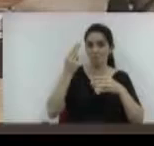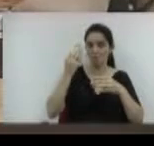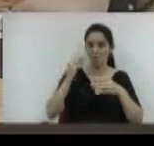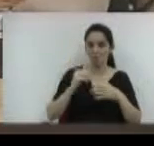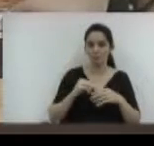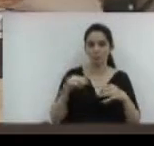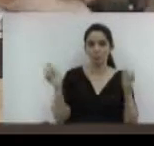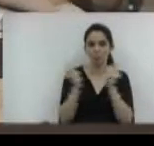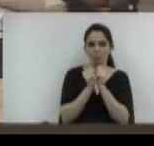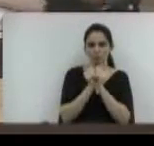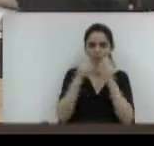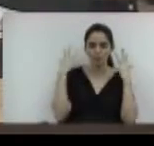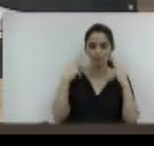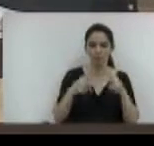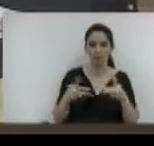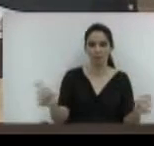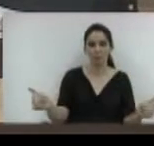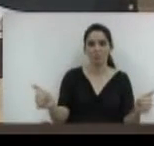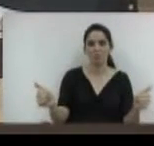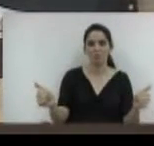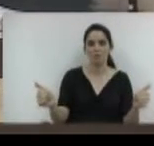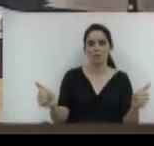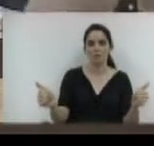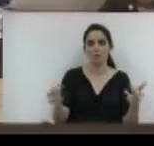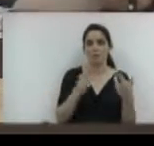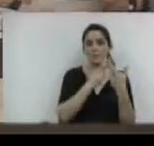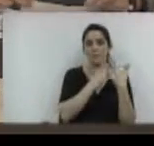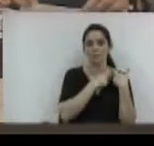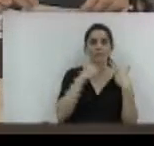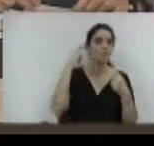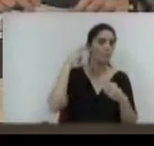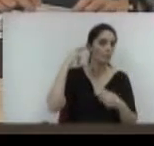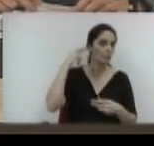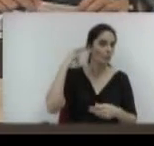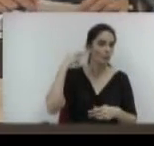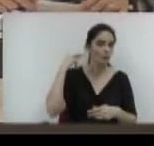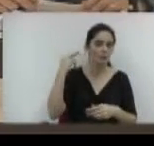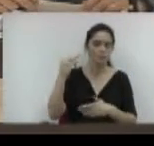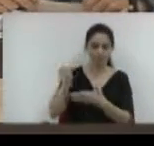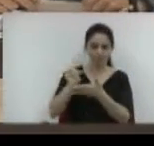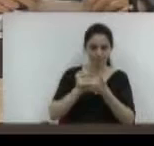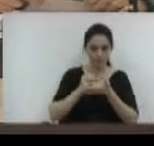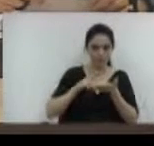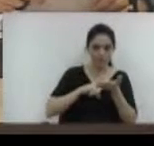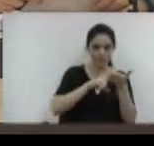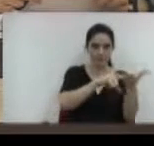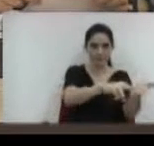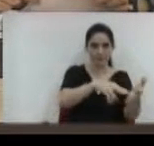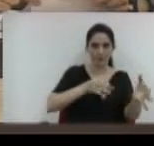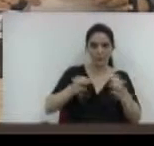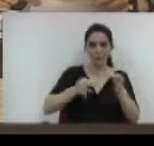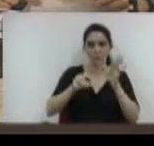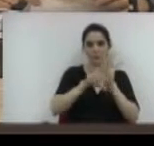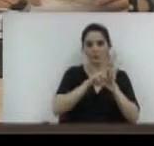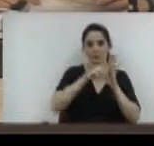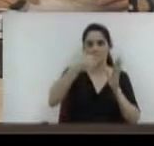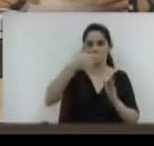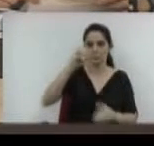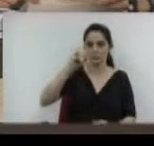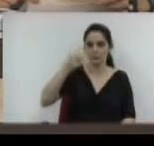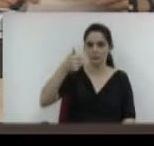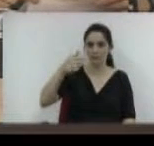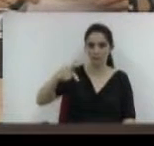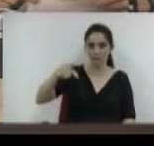Autor: vereador Ronei Costa Martins. Projeto é recebido pela mesa e encaminhado às comissões. Projeto de lei